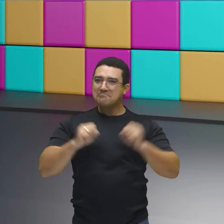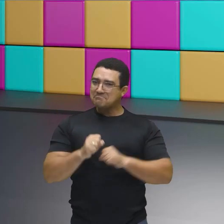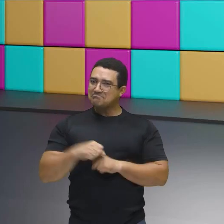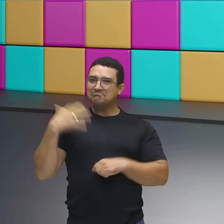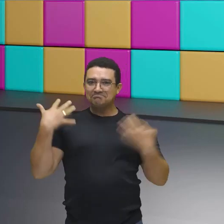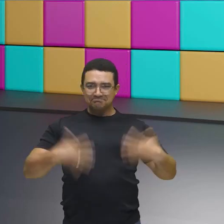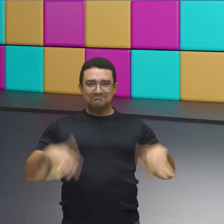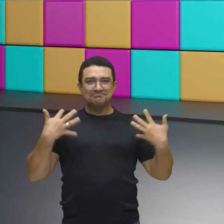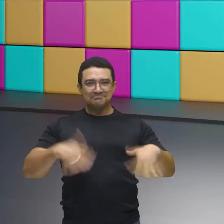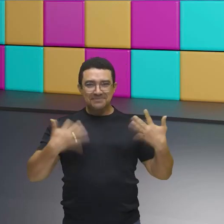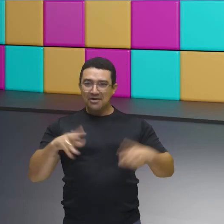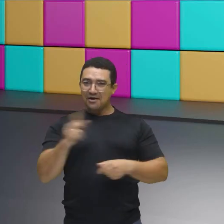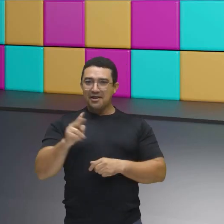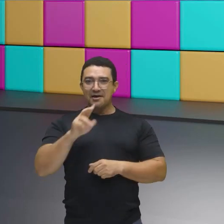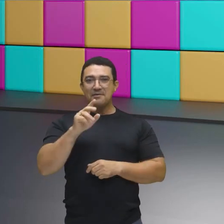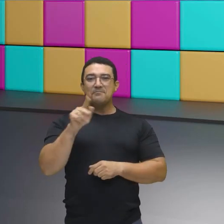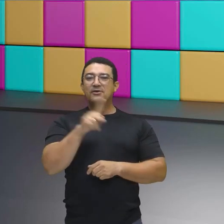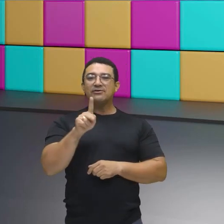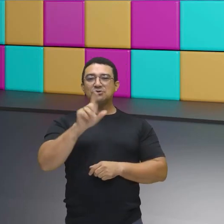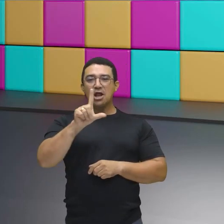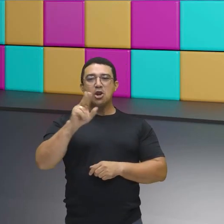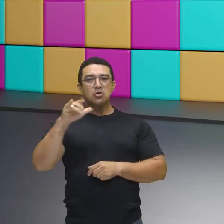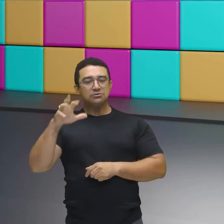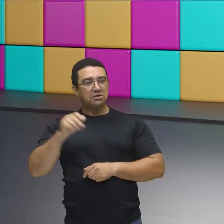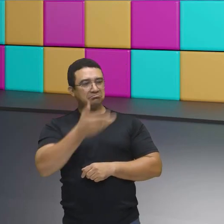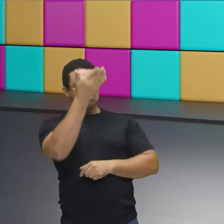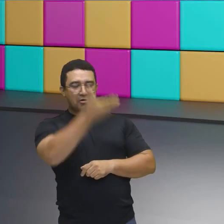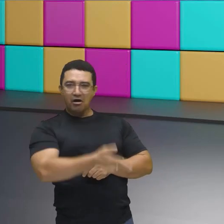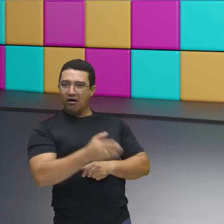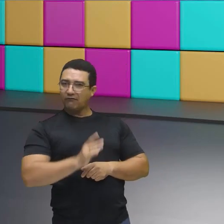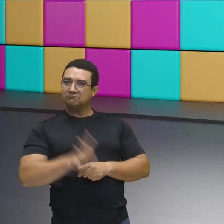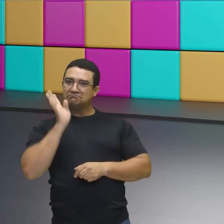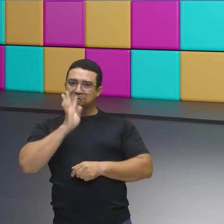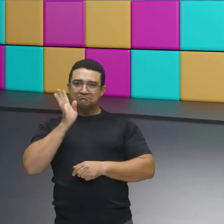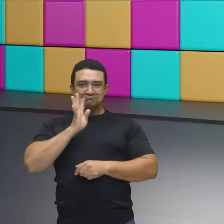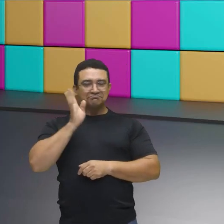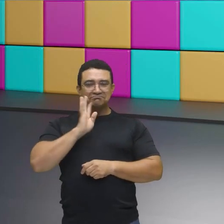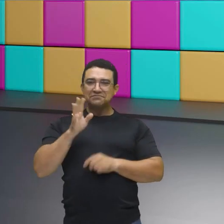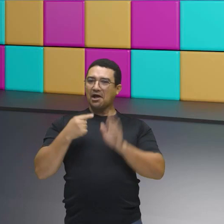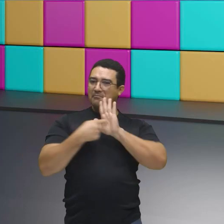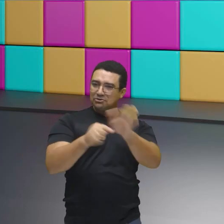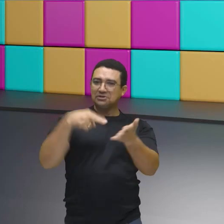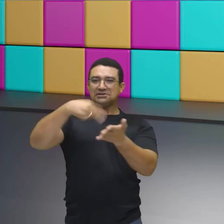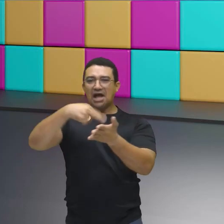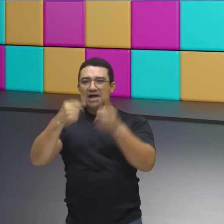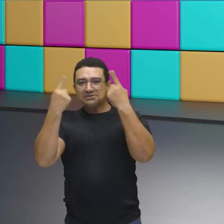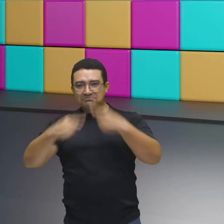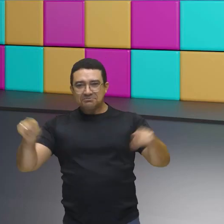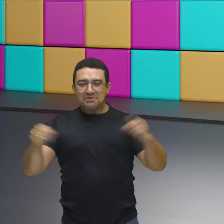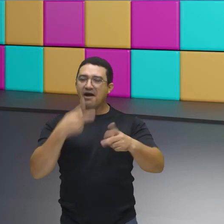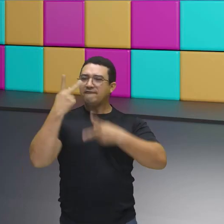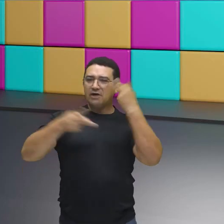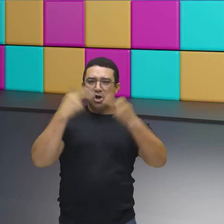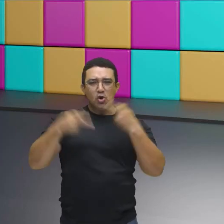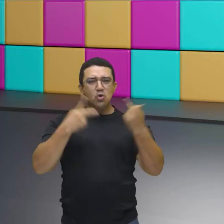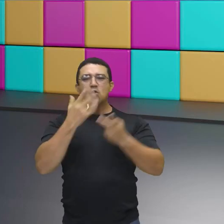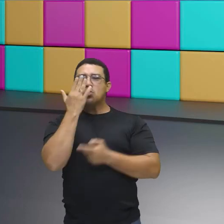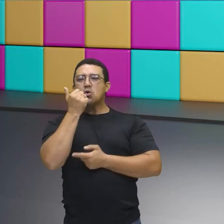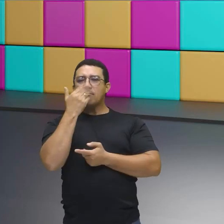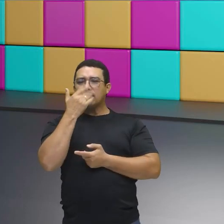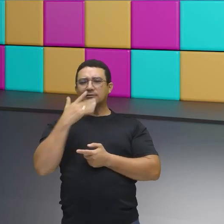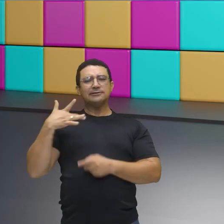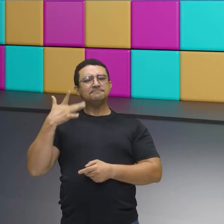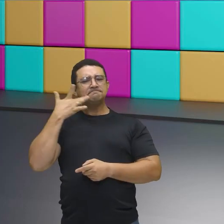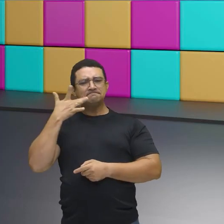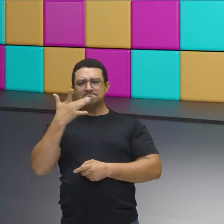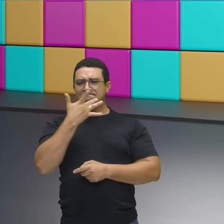Agora a professora Lúcia Regina arrasou, não foi, pessoal? E ela trouxe dança, ela trouxe música, falou de comidas gostosas. Teve